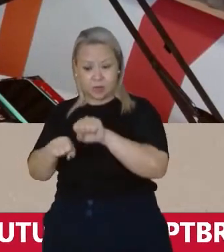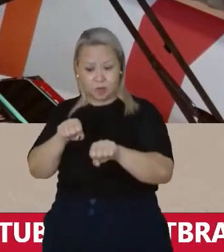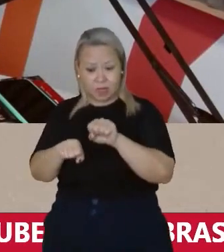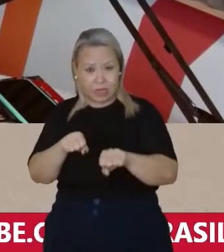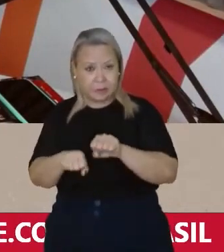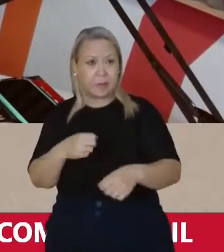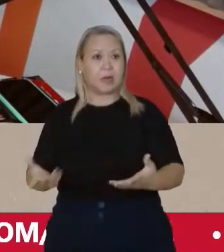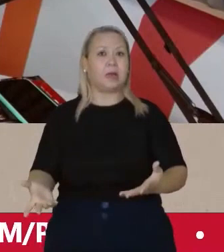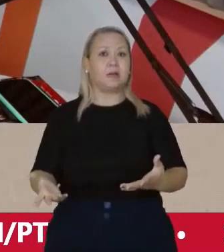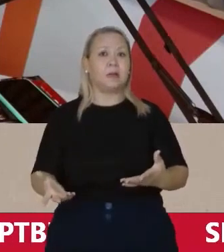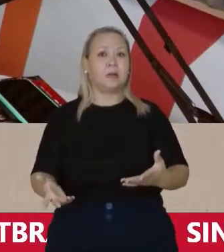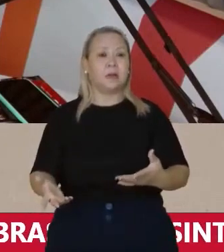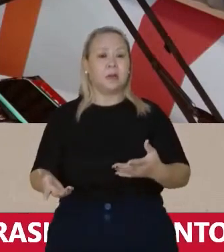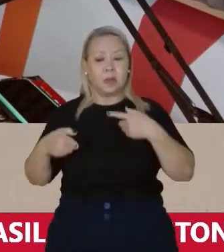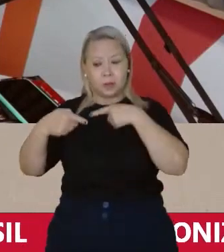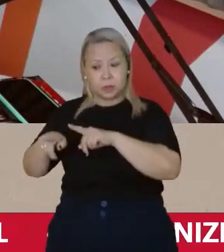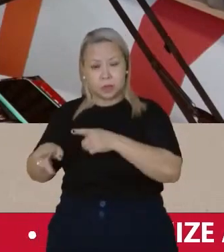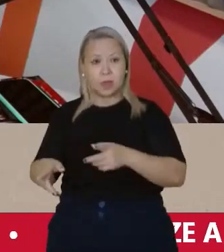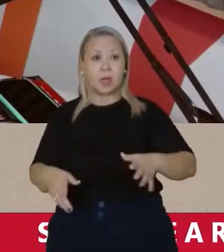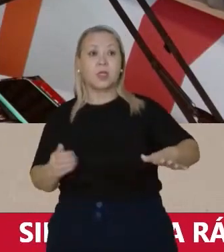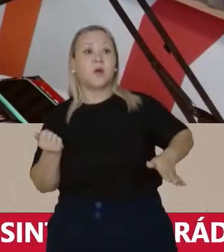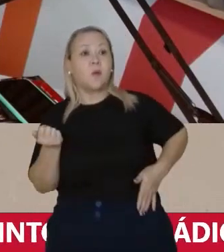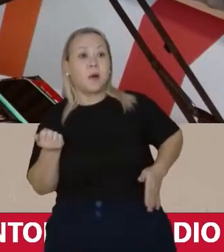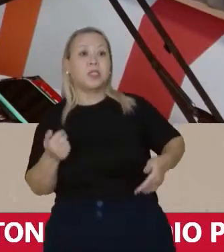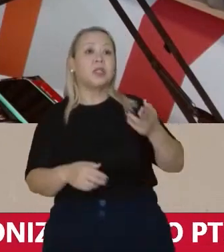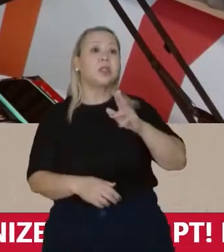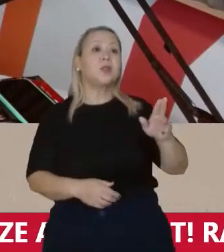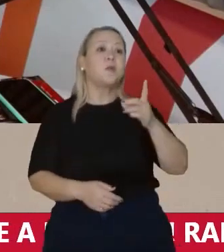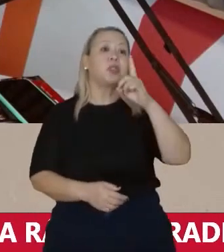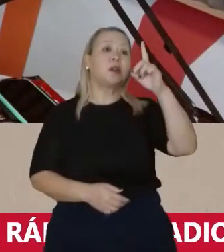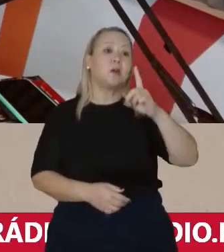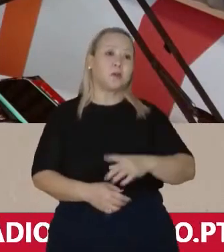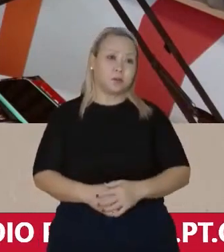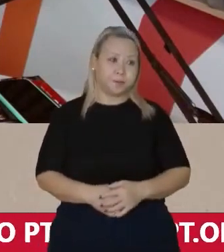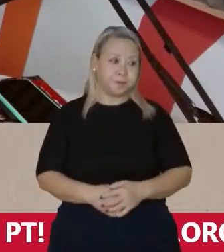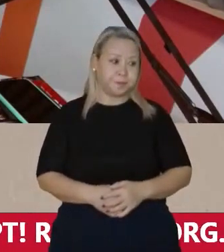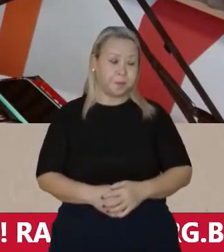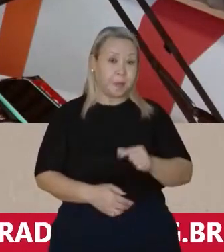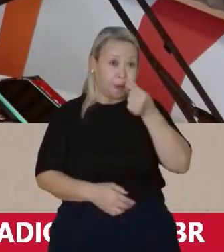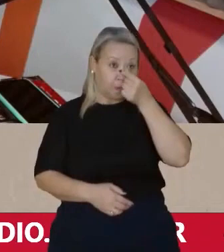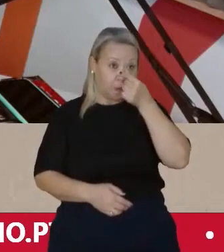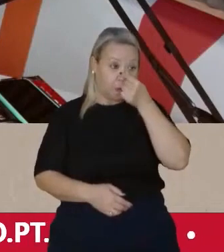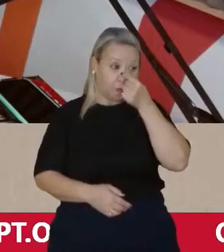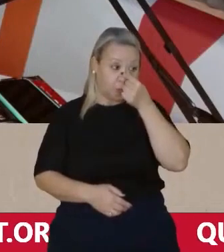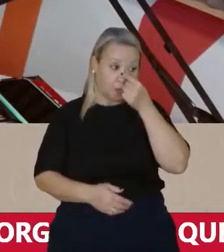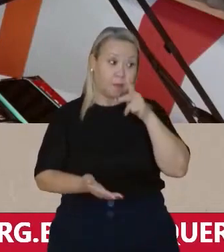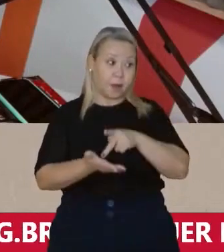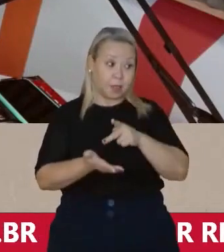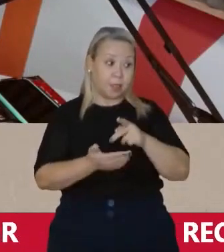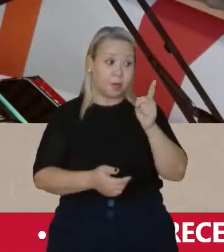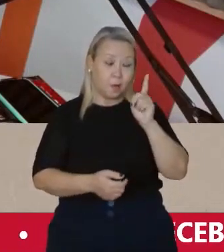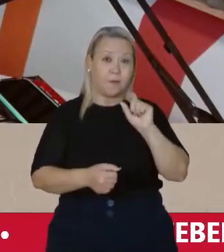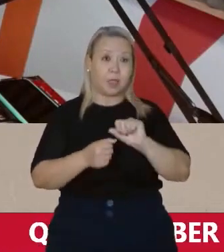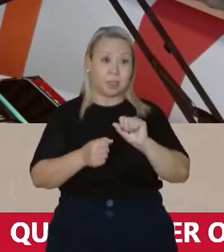arma na cabeça, né? Bandidos em nome do Senhor. Porque o evangélico verdadeiro, ele não faz isso.